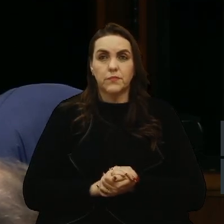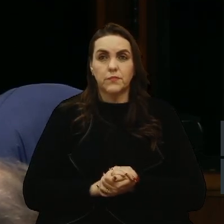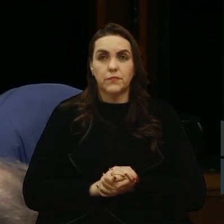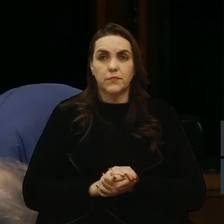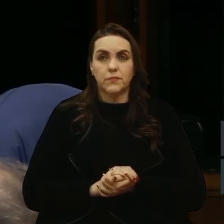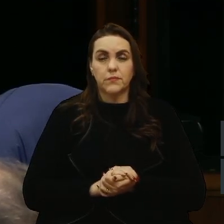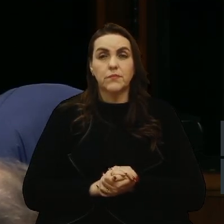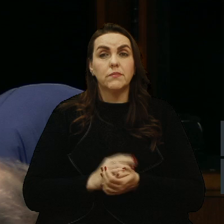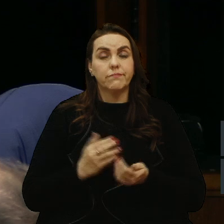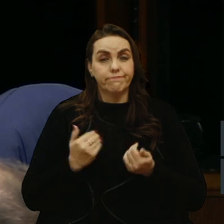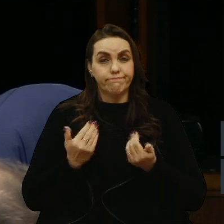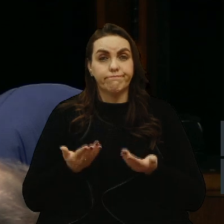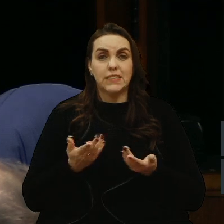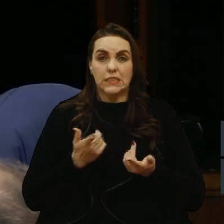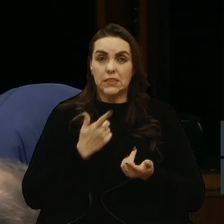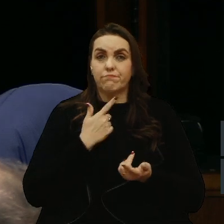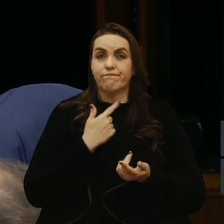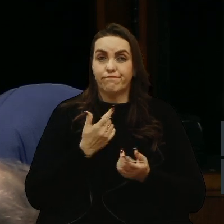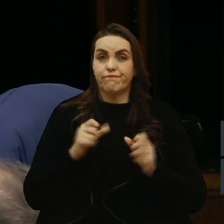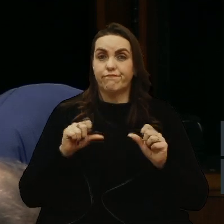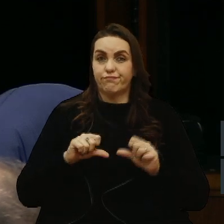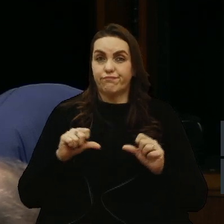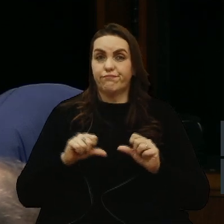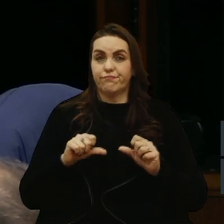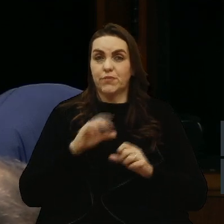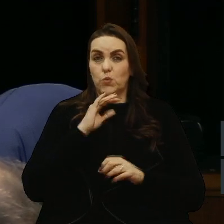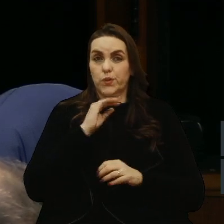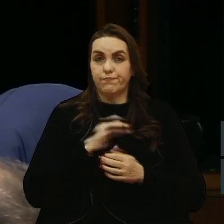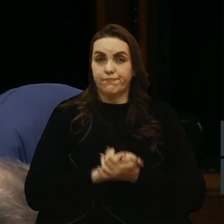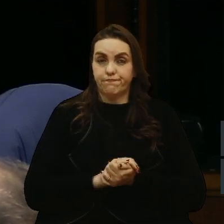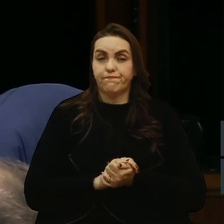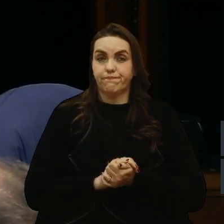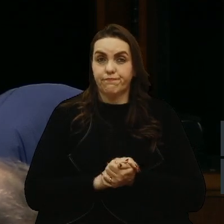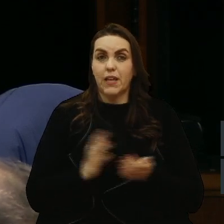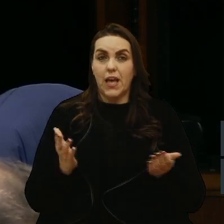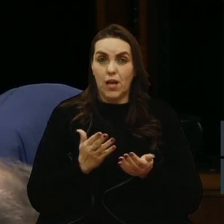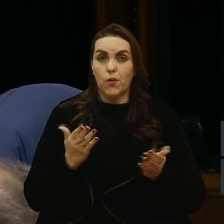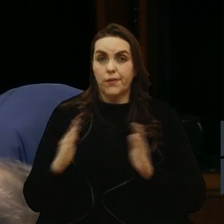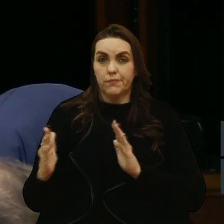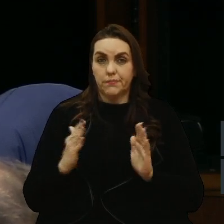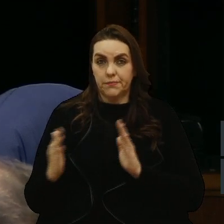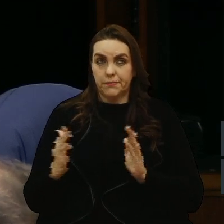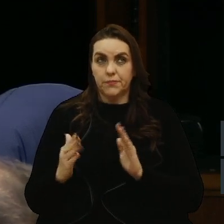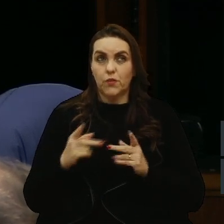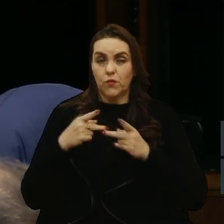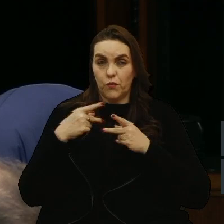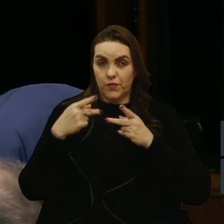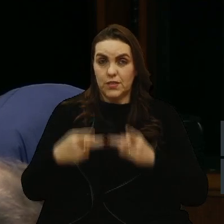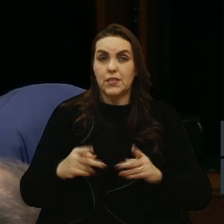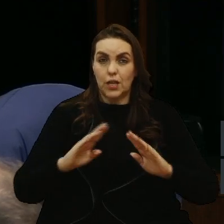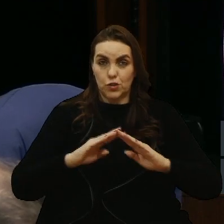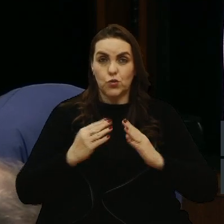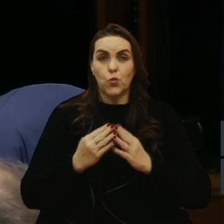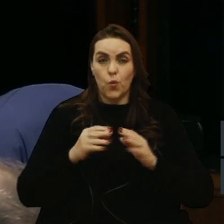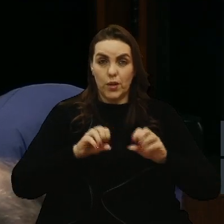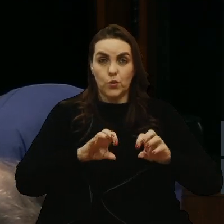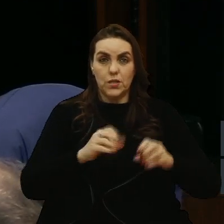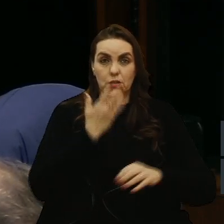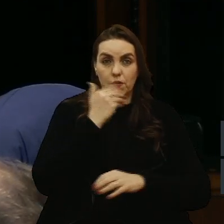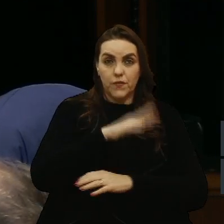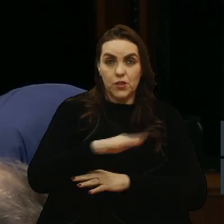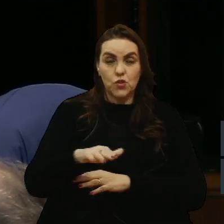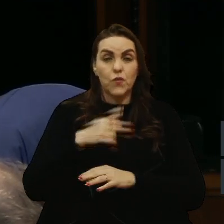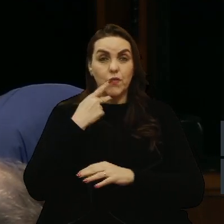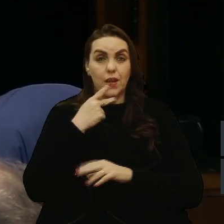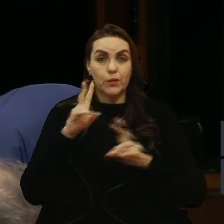deixam muito a desejar. Então, eu, inclusive, agora, no próximo período, vou visitar as escolas de educação infantil para falar sobre esse